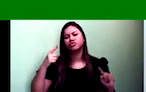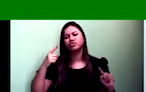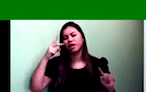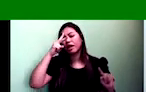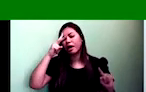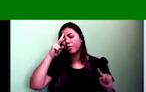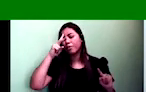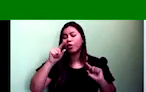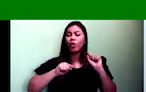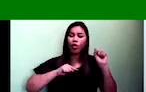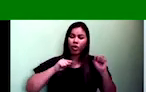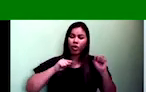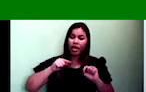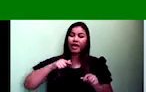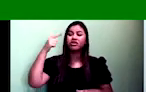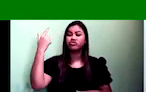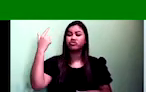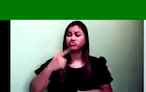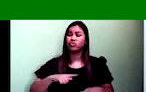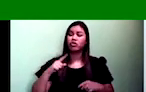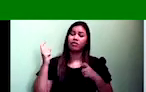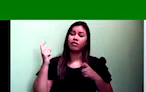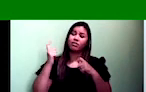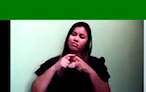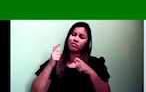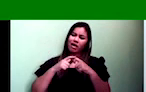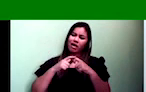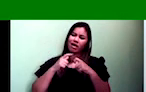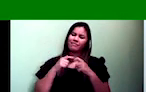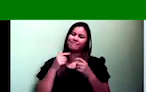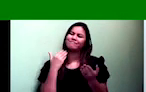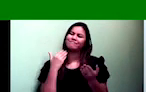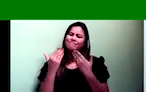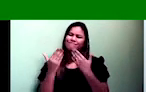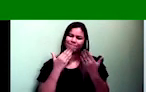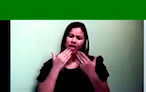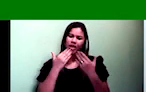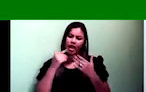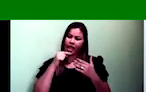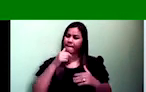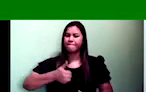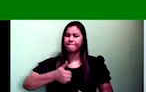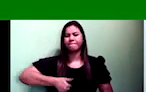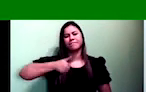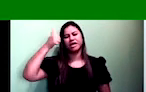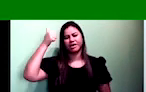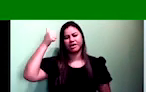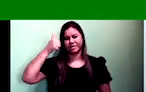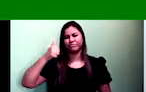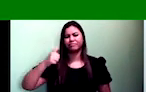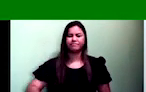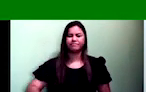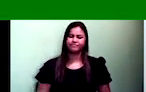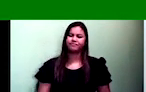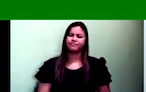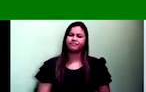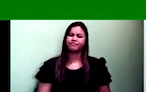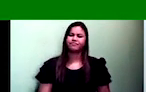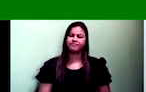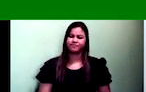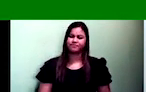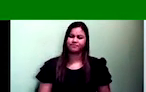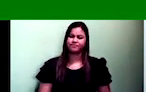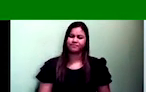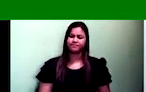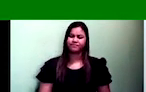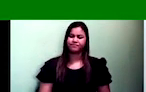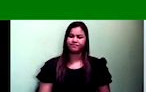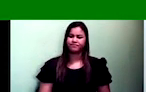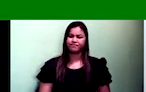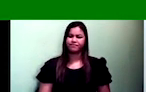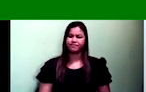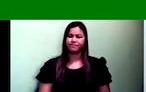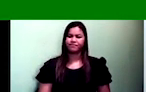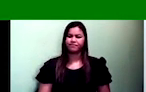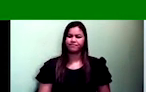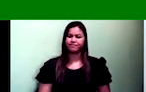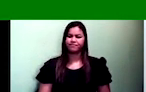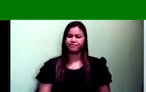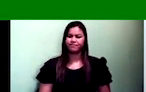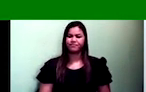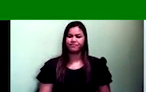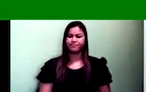melhor pessoa para se discutir isso e para fazer o diagnóstico é o próprio médico da pessoa.